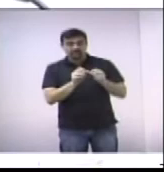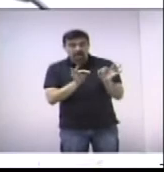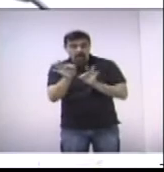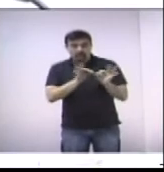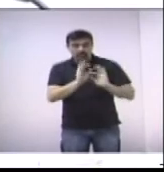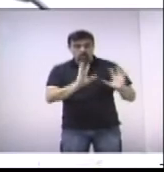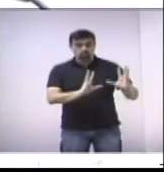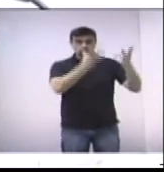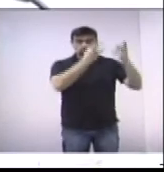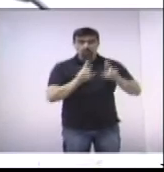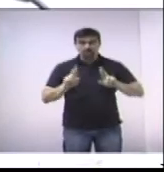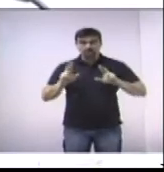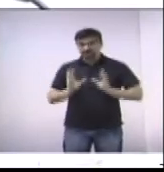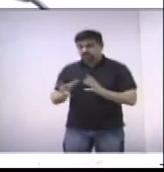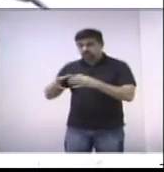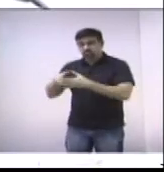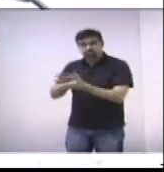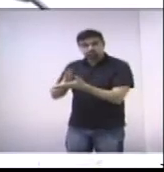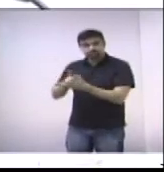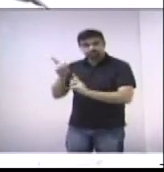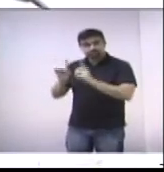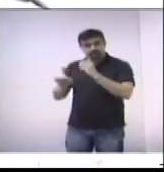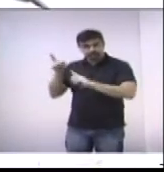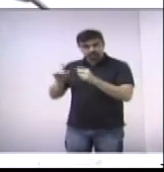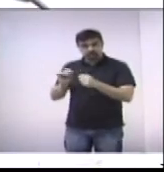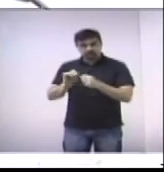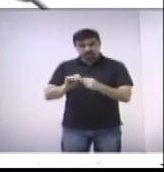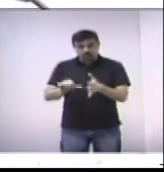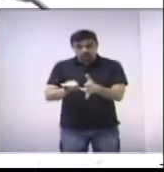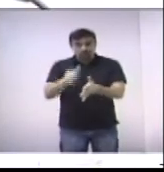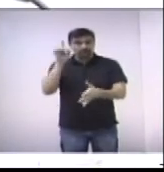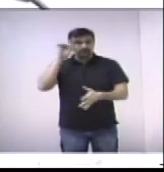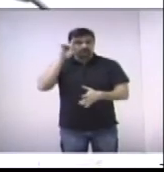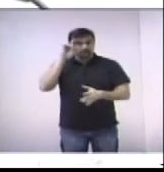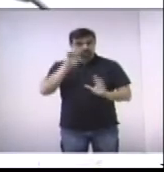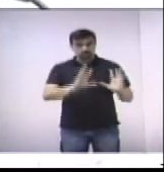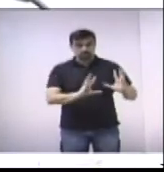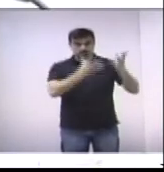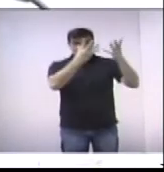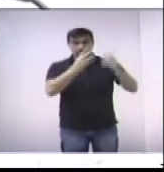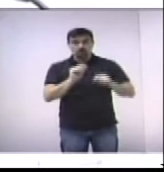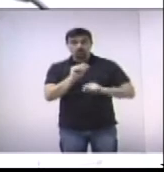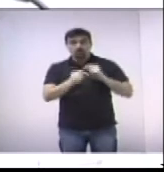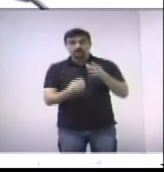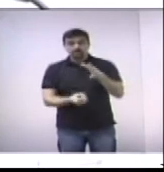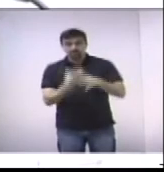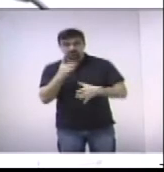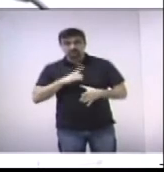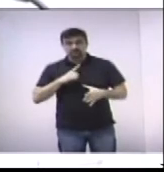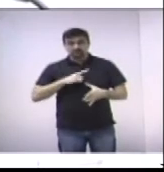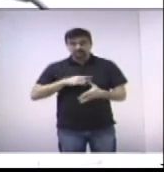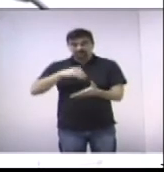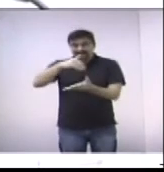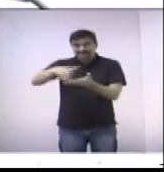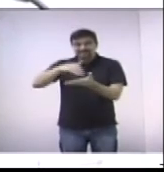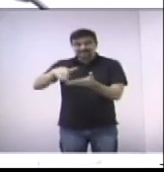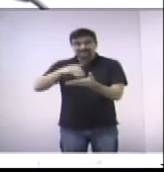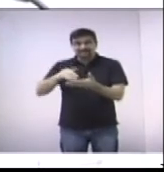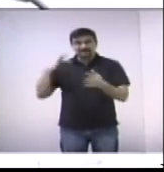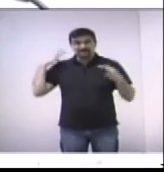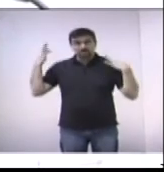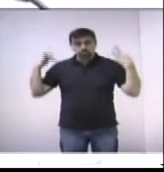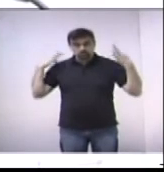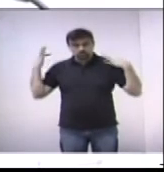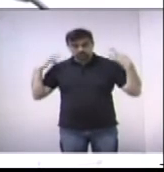desfiles carnavalescos. Salientou que o contrato no primeiro dia de evento se deveu a uma licitação na Secretaria de Turismo, em